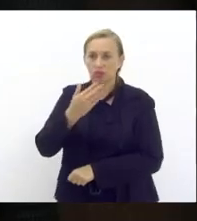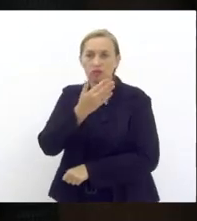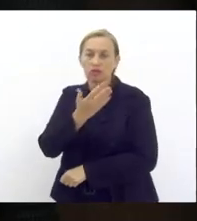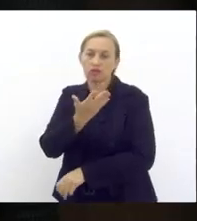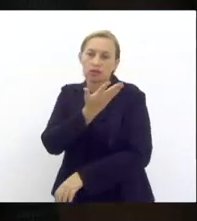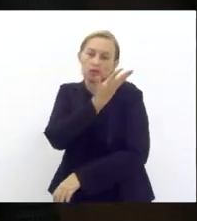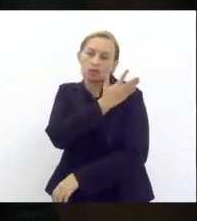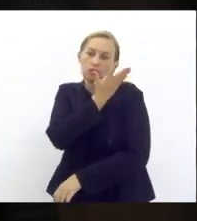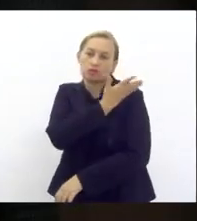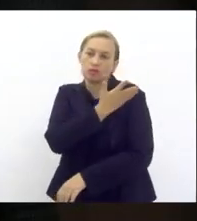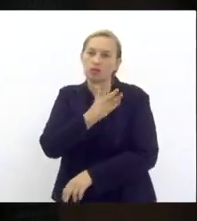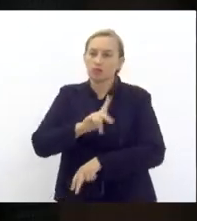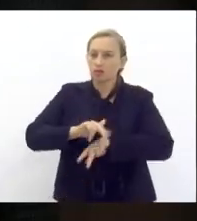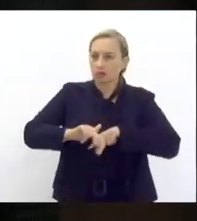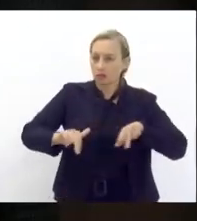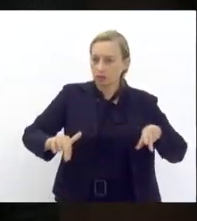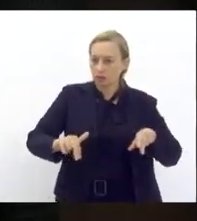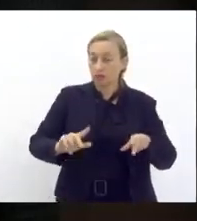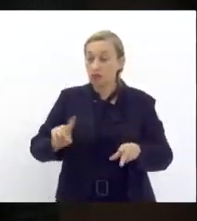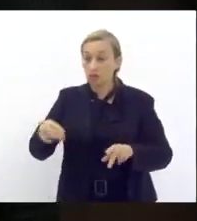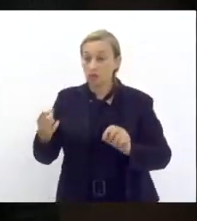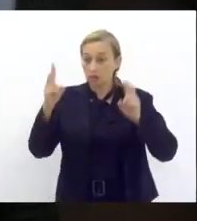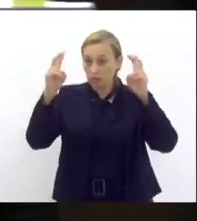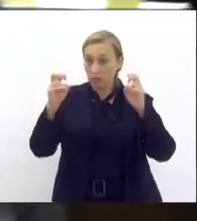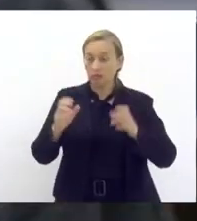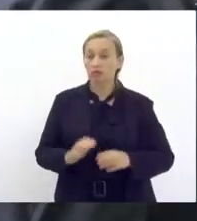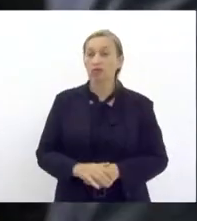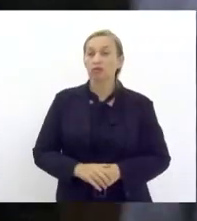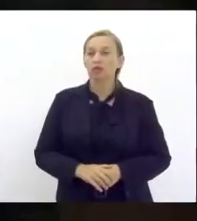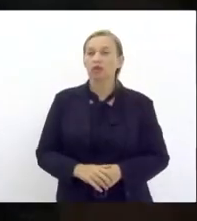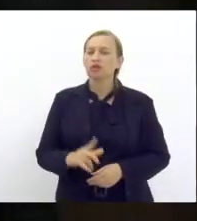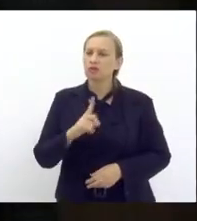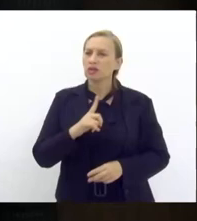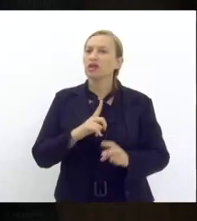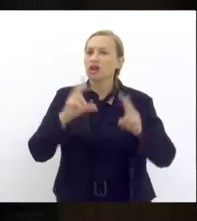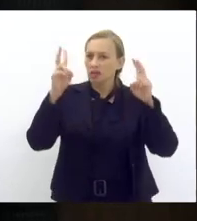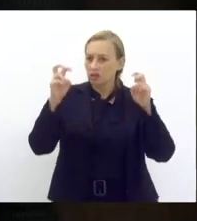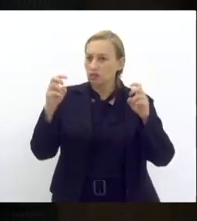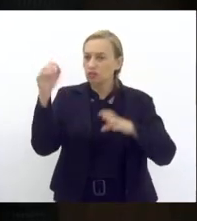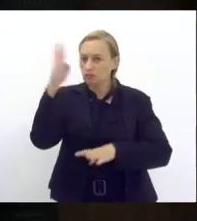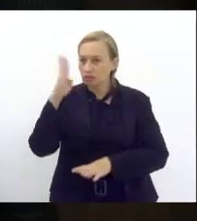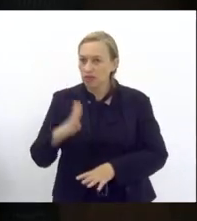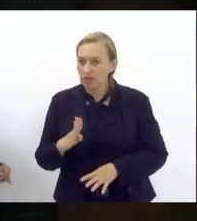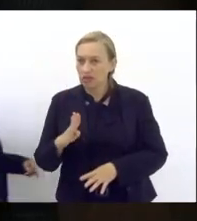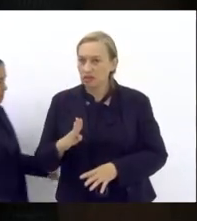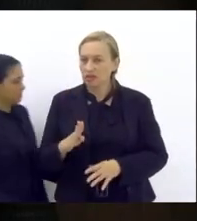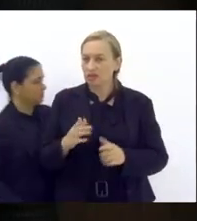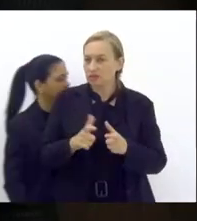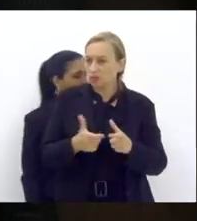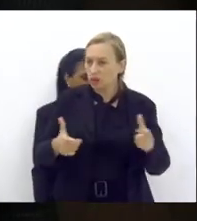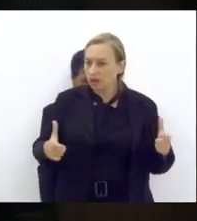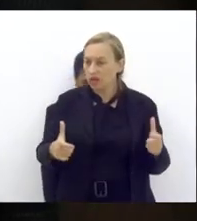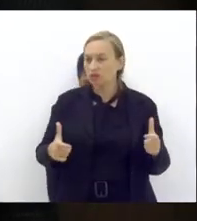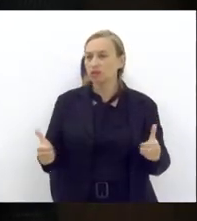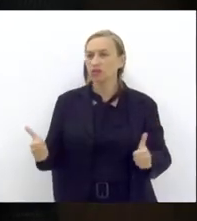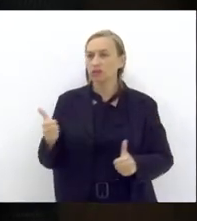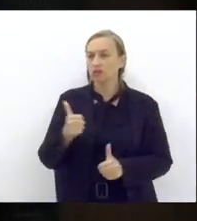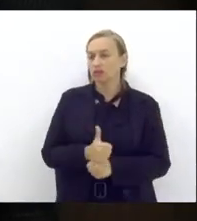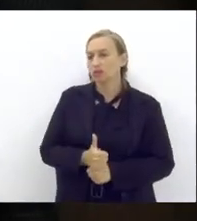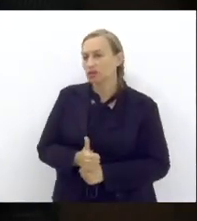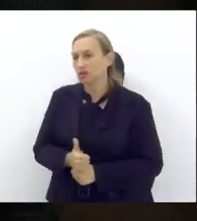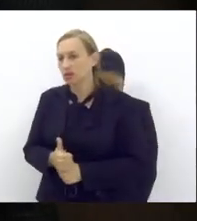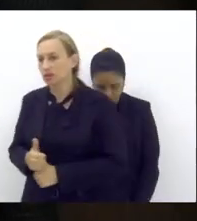sexo e orientação sexual e dá outras providências. A gente tem casos pelo Brasil que são emblemáticos, que são